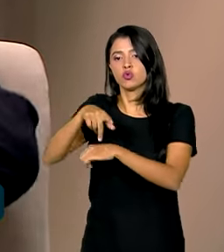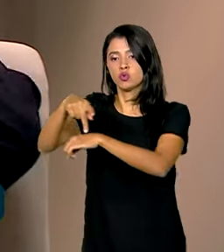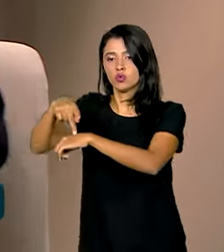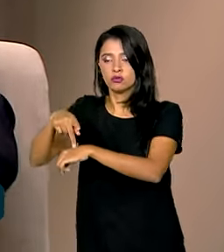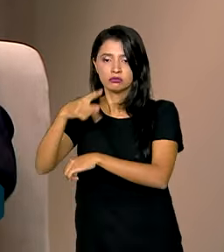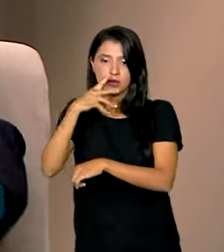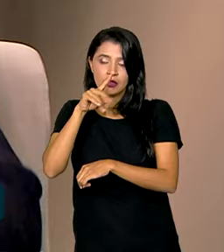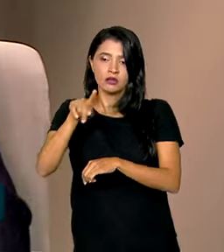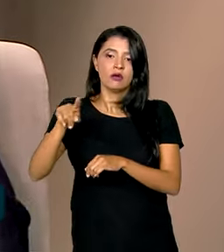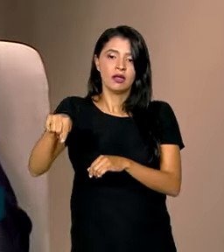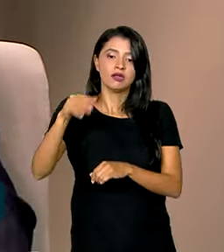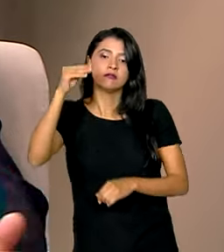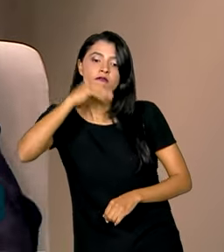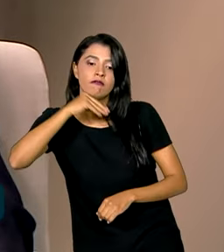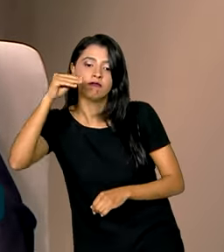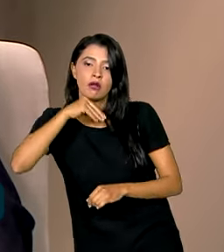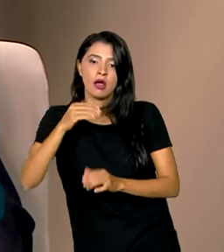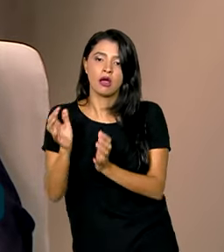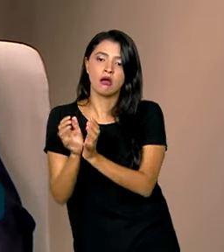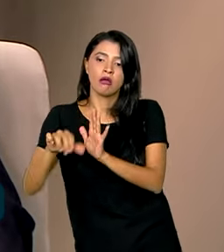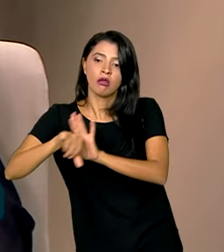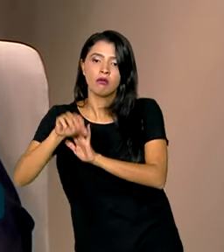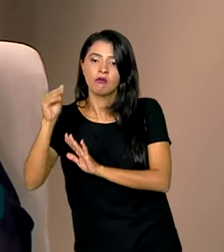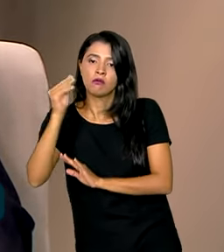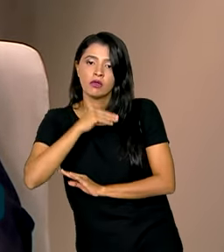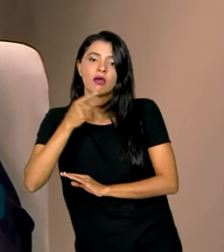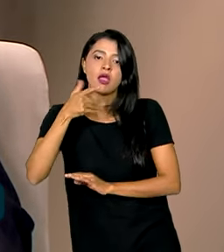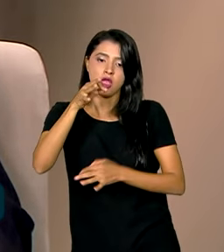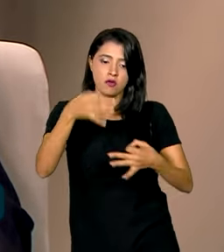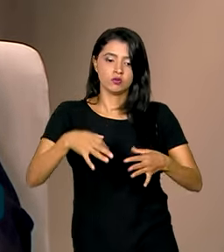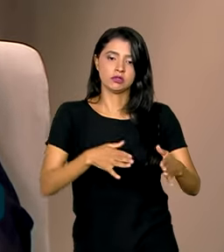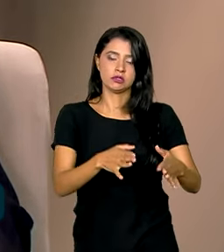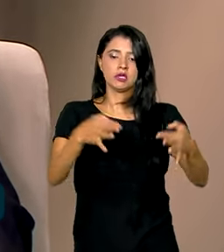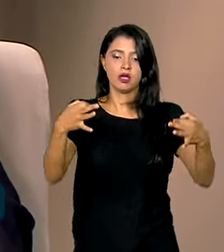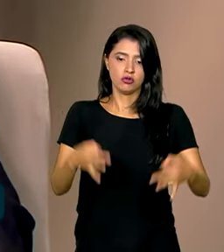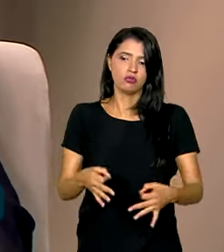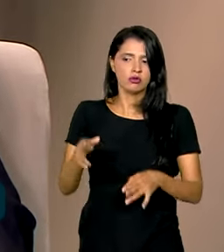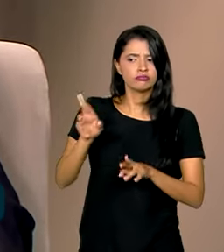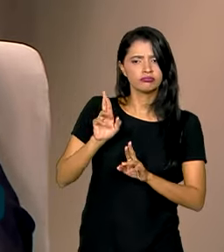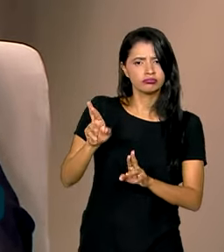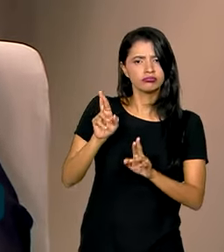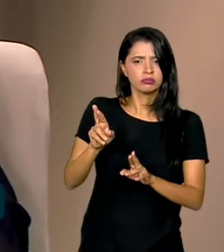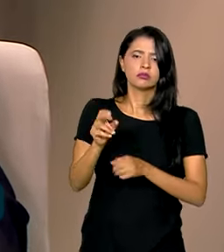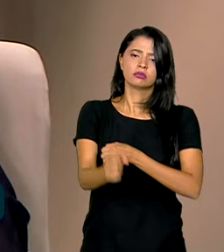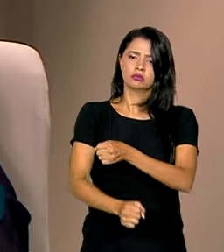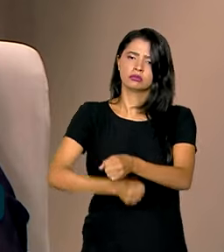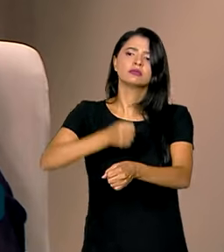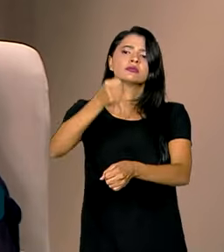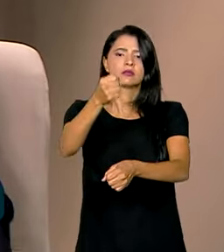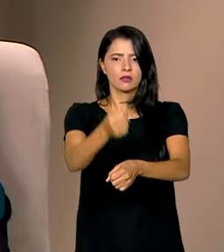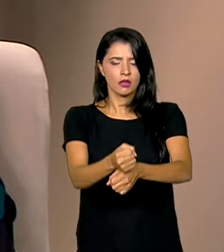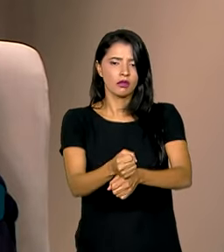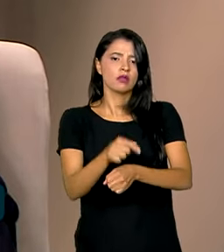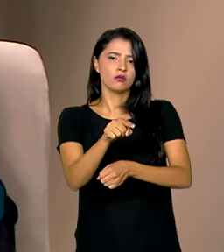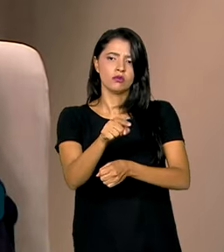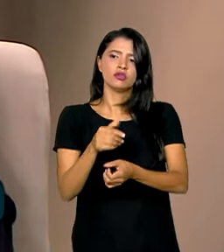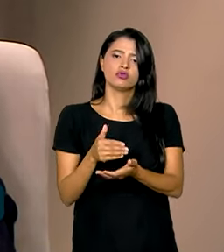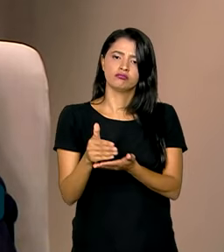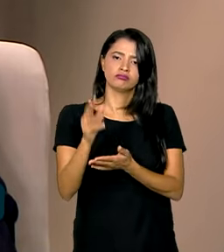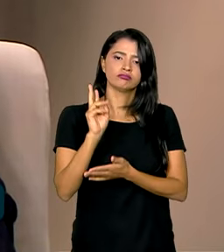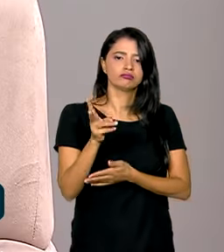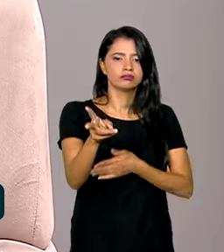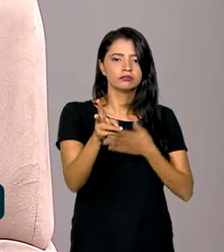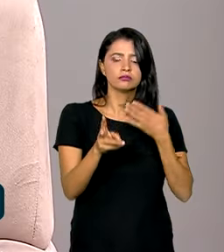organizações criminosas, esse é o caminho certo. Portanto, eu tenho a viva expectativa que no próximo ano essas iniciativas possam